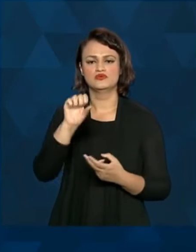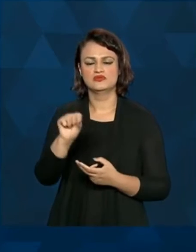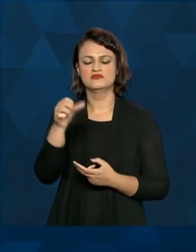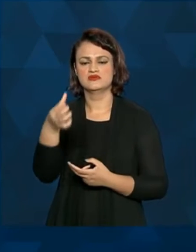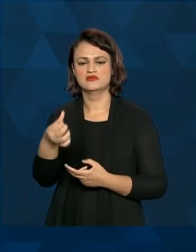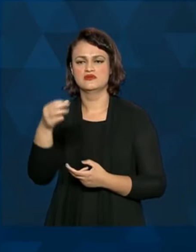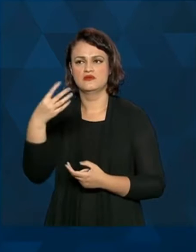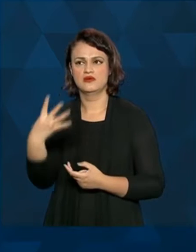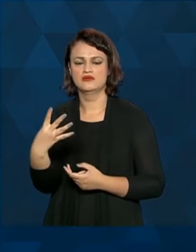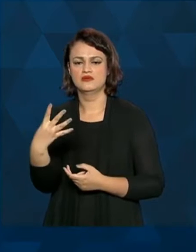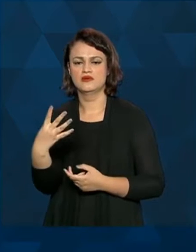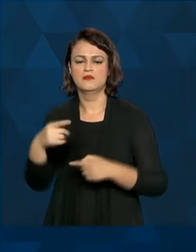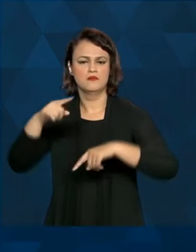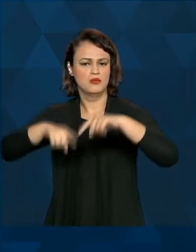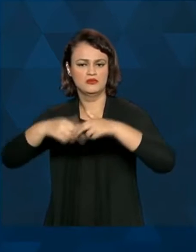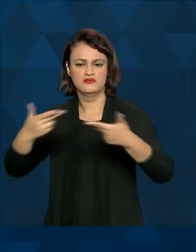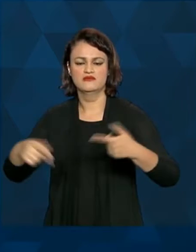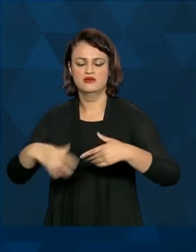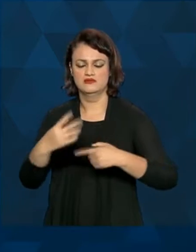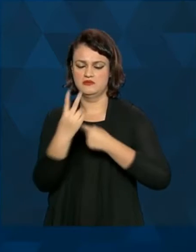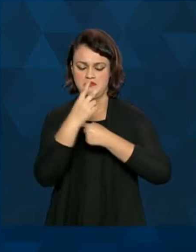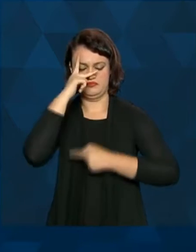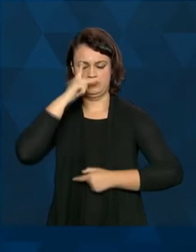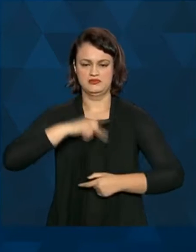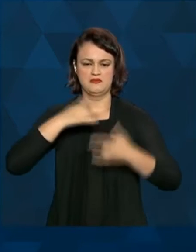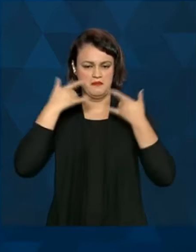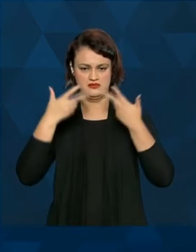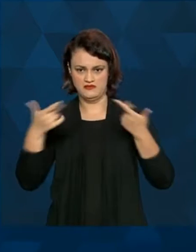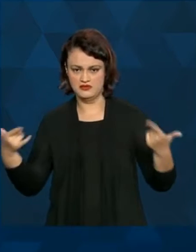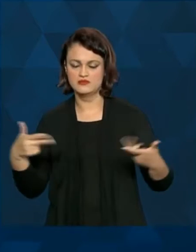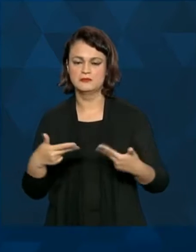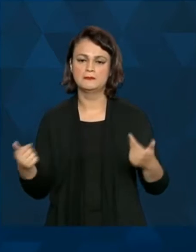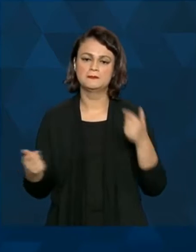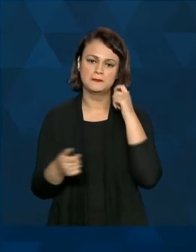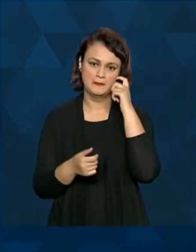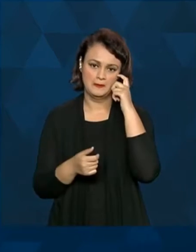897.604 unidades de equipamentos de proteção individual, foram habilitados